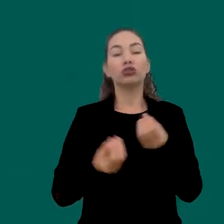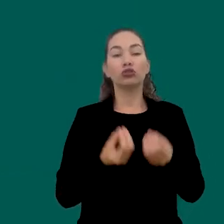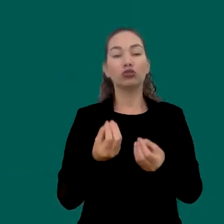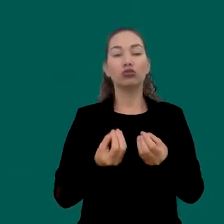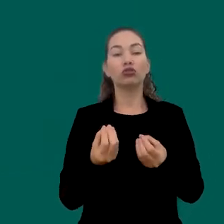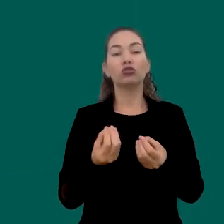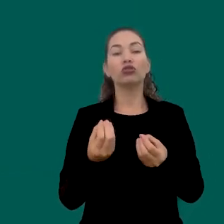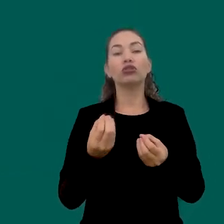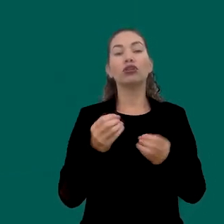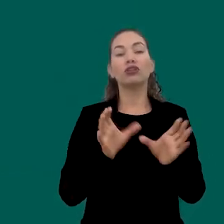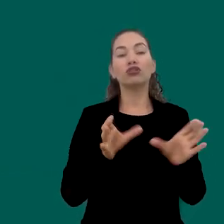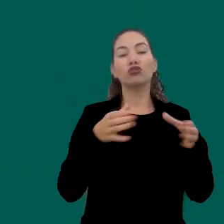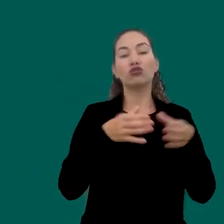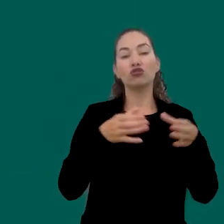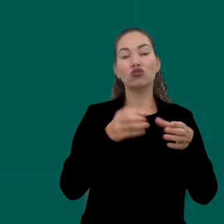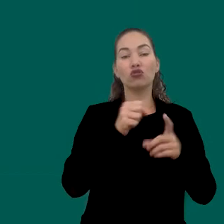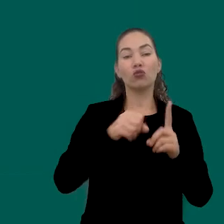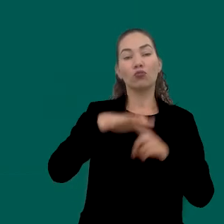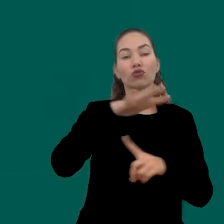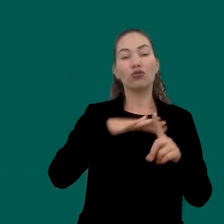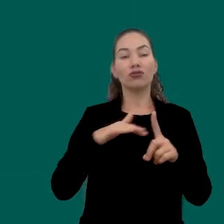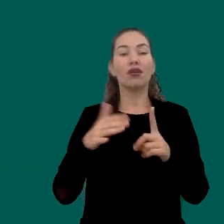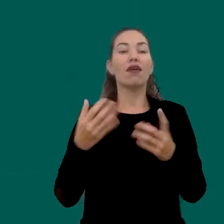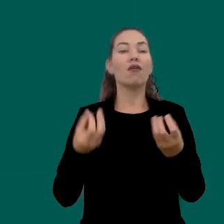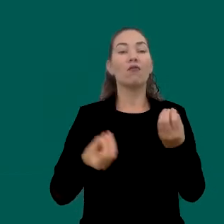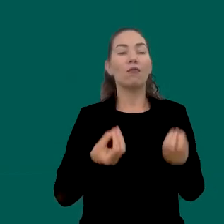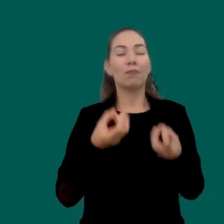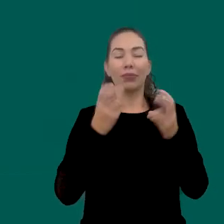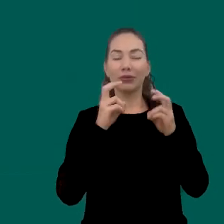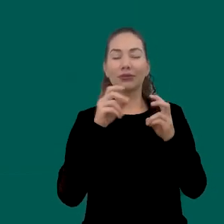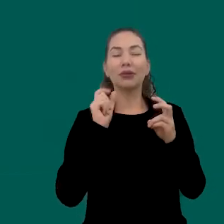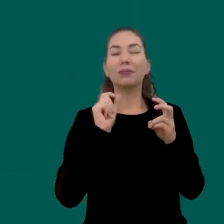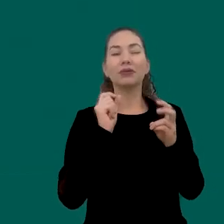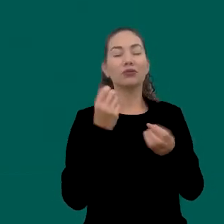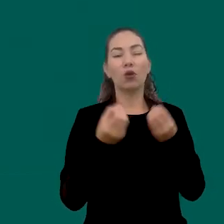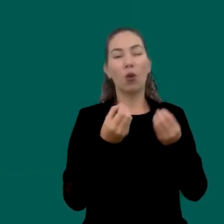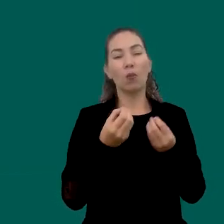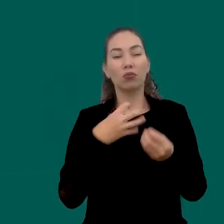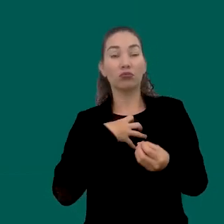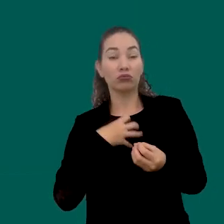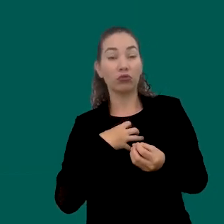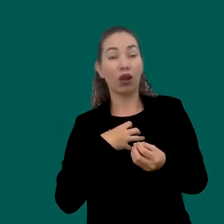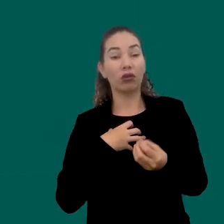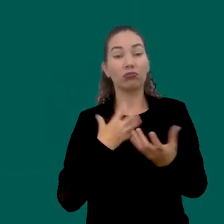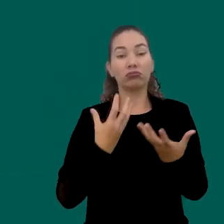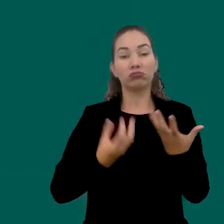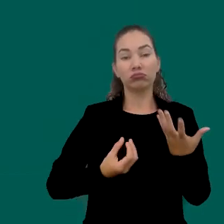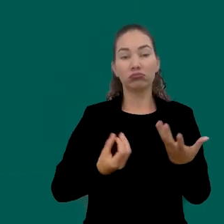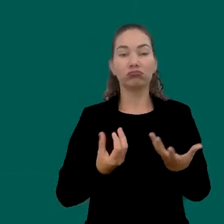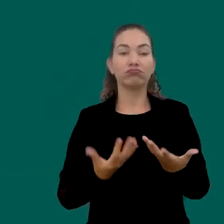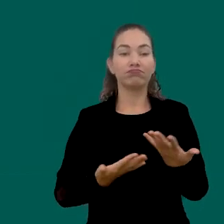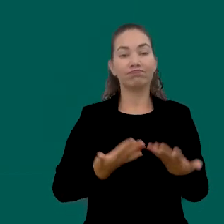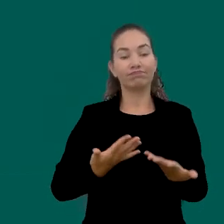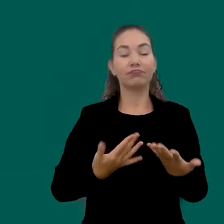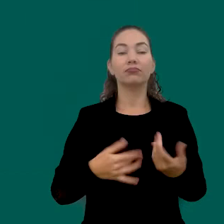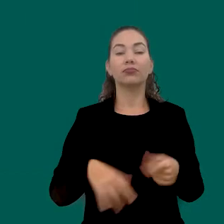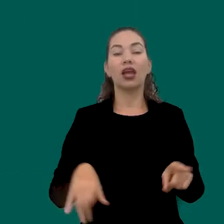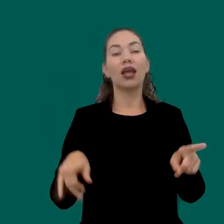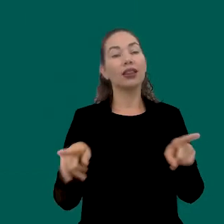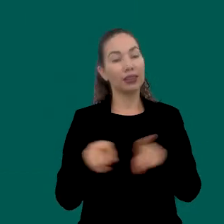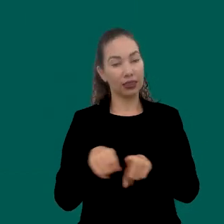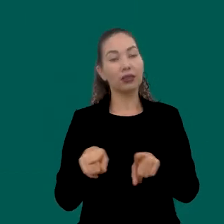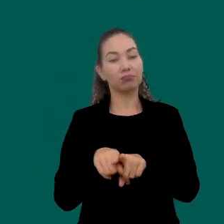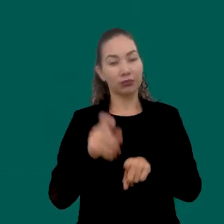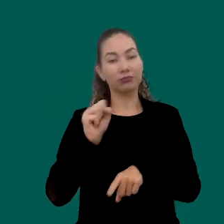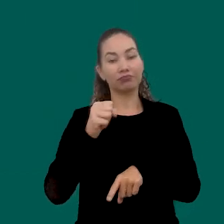de proposta de valor, etc. Tu enxerga isso como sendo uma alternativa? Como é que tu vê isso aí, cara? Também, só que eu enxergo mais a